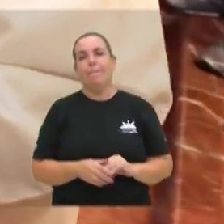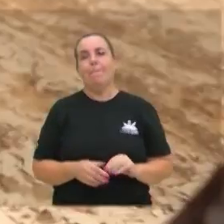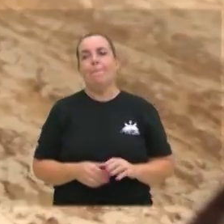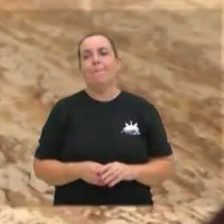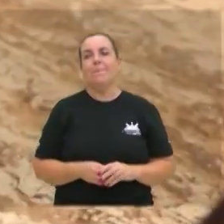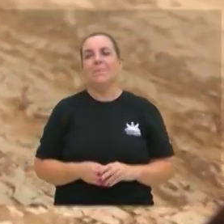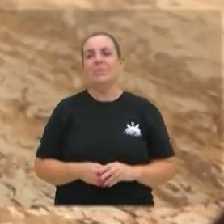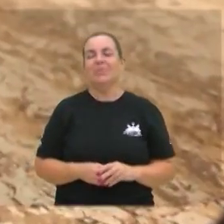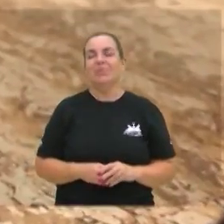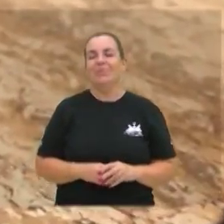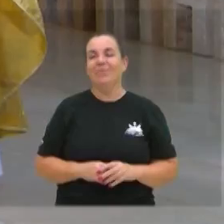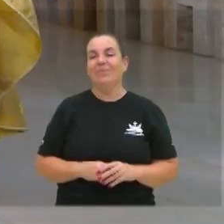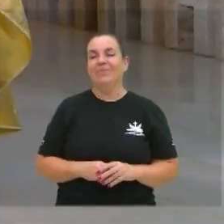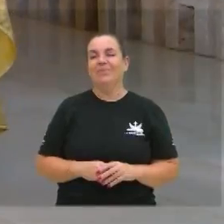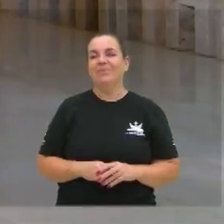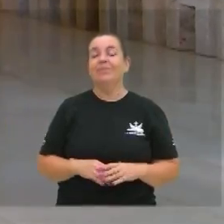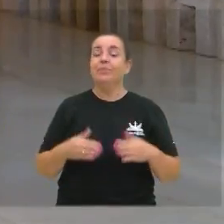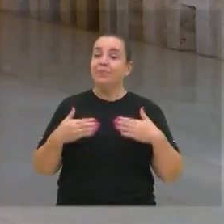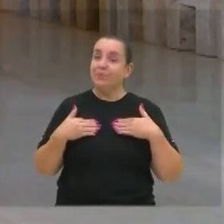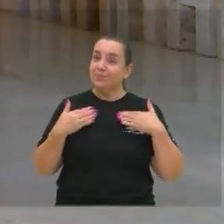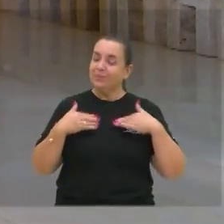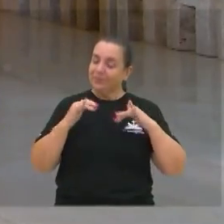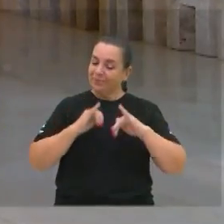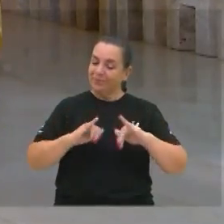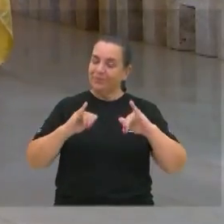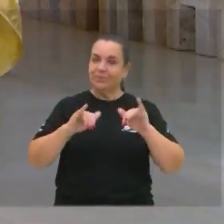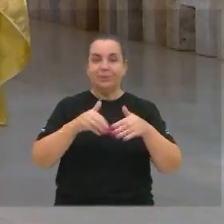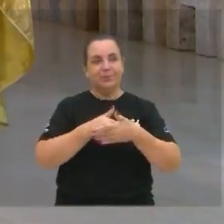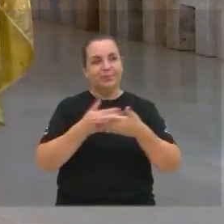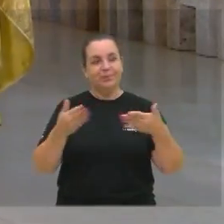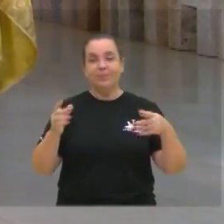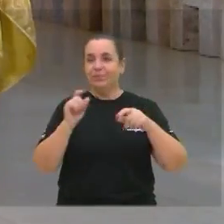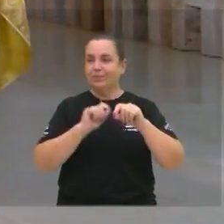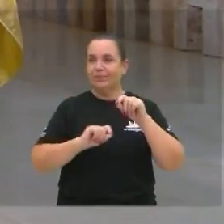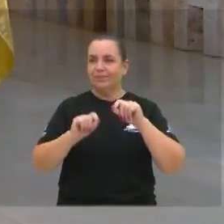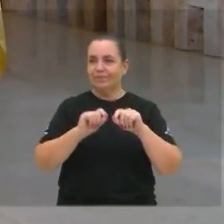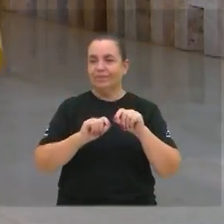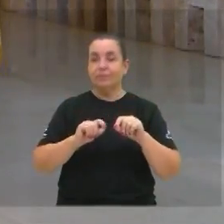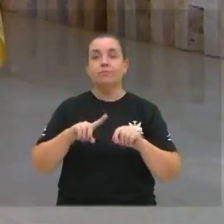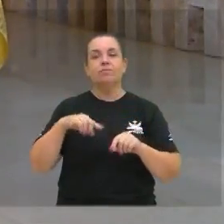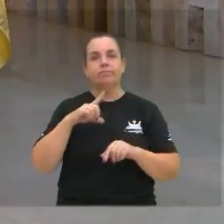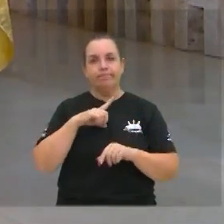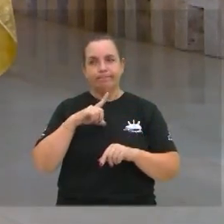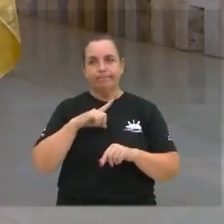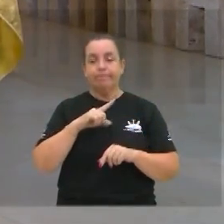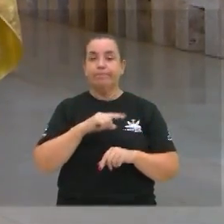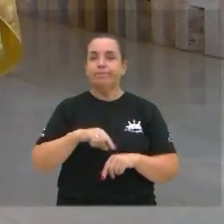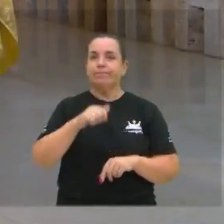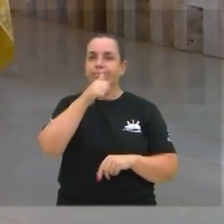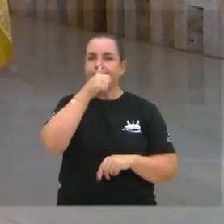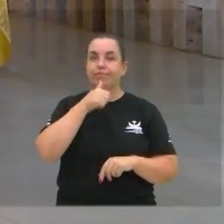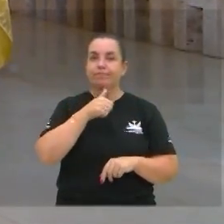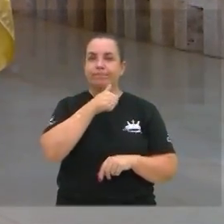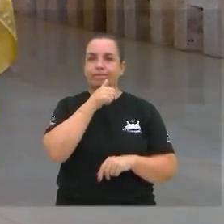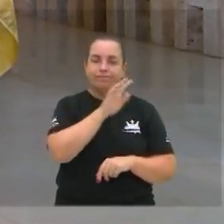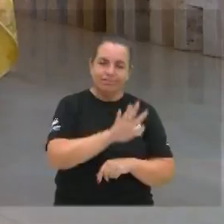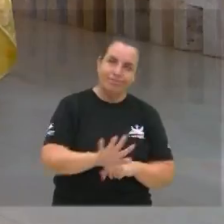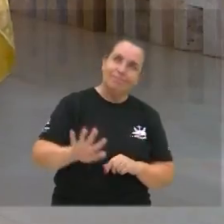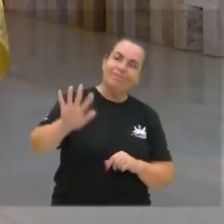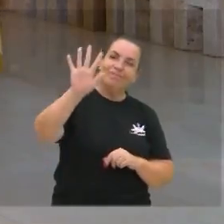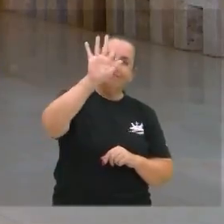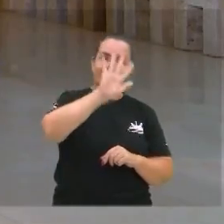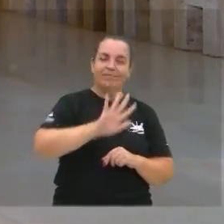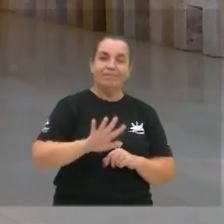419-8753-3300. Mas com grande alegria quero proclamar a todos, nós teremos o 10º